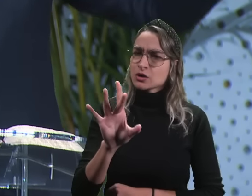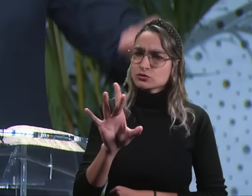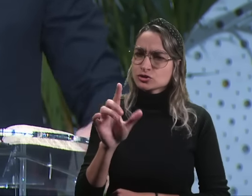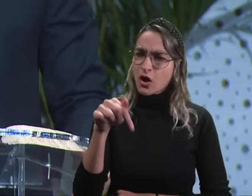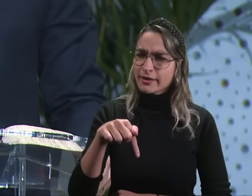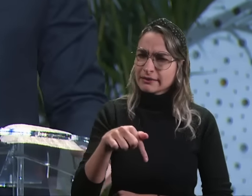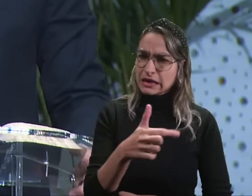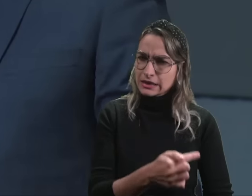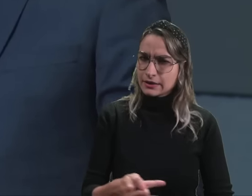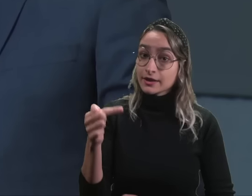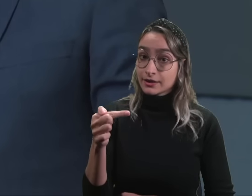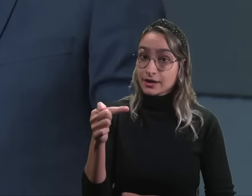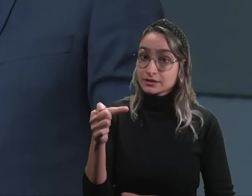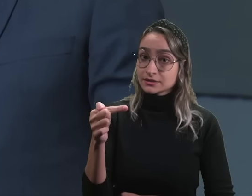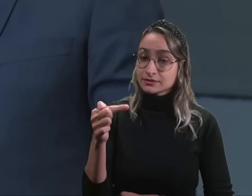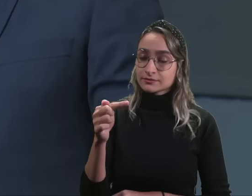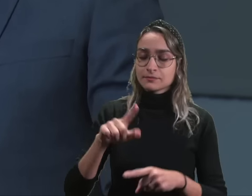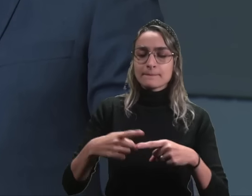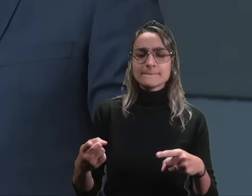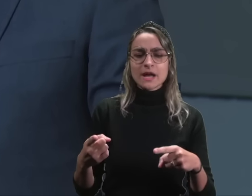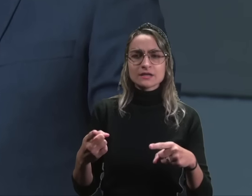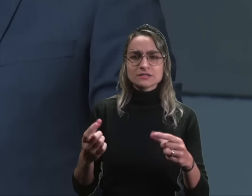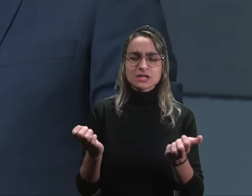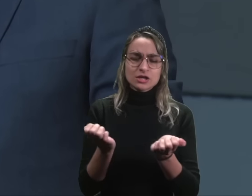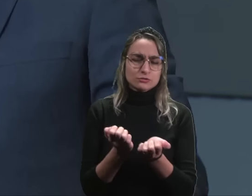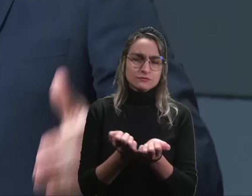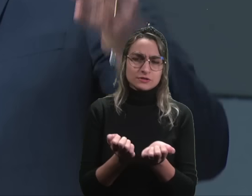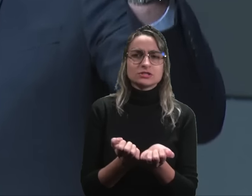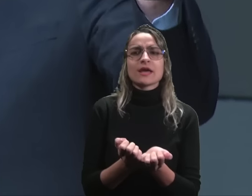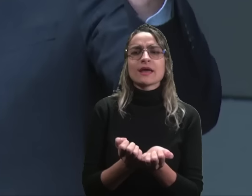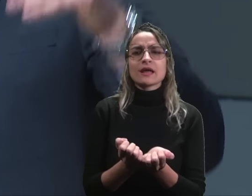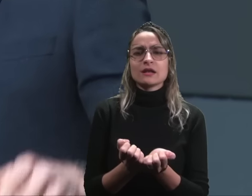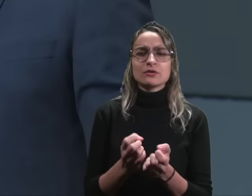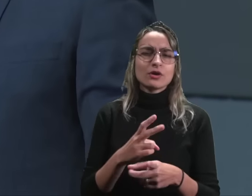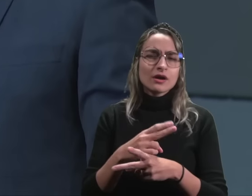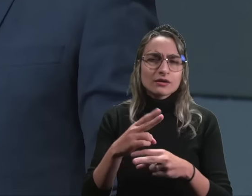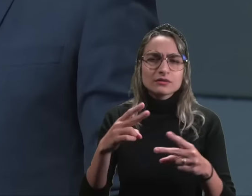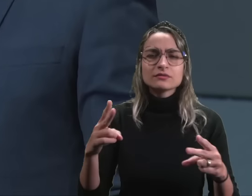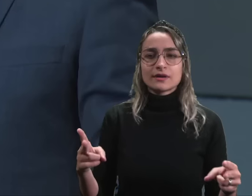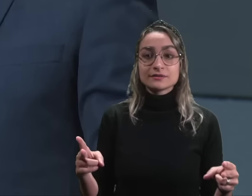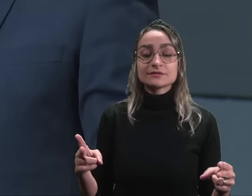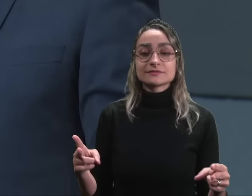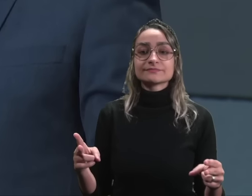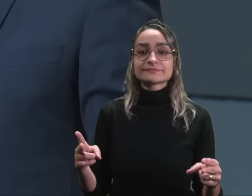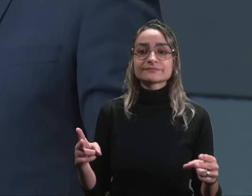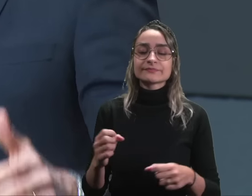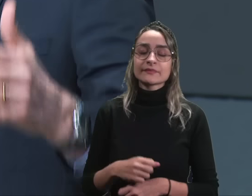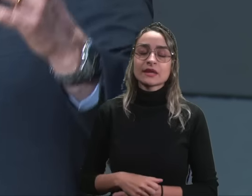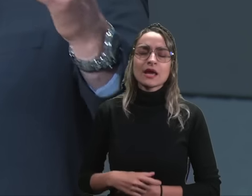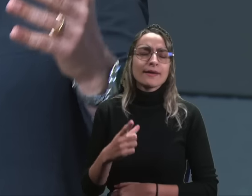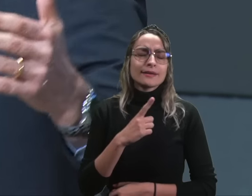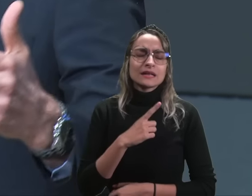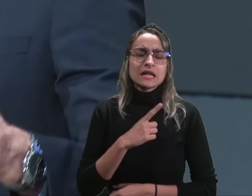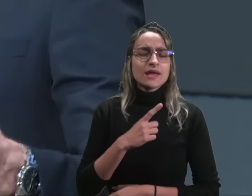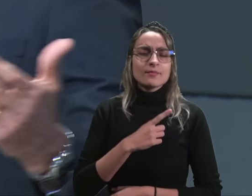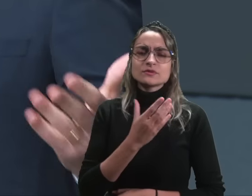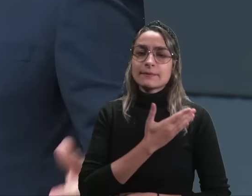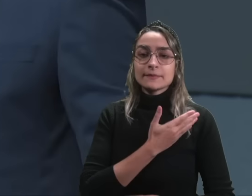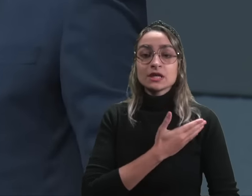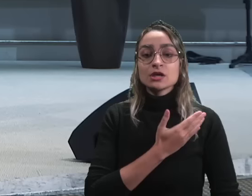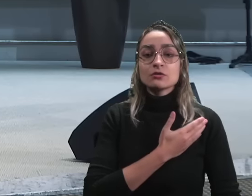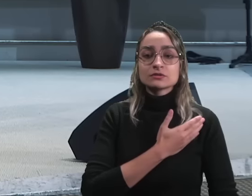meu amigo mencionei hoje de manhã né O Emerson que é um nosso irmão da Igreja Presbiteriana e temos membros e